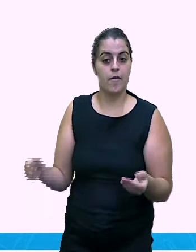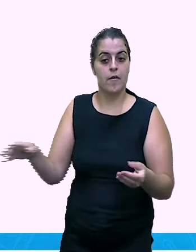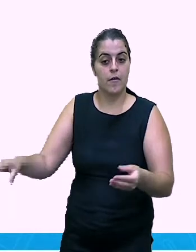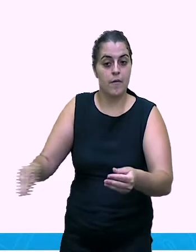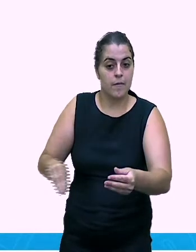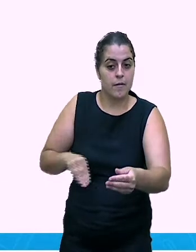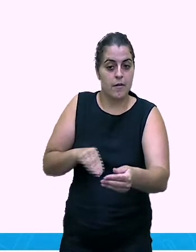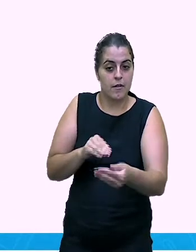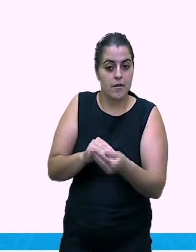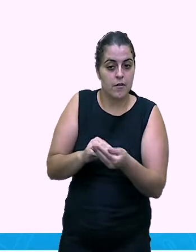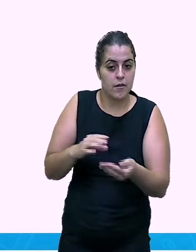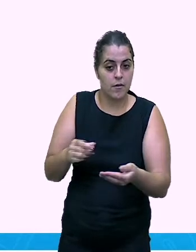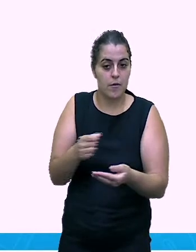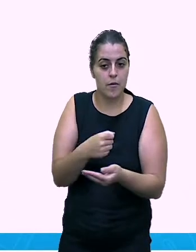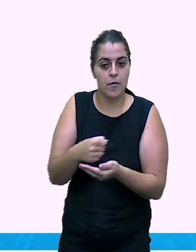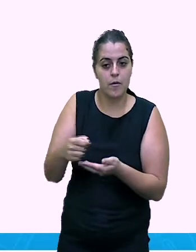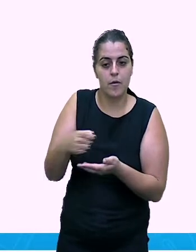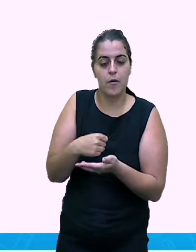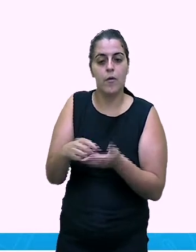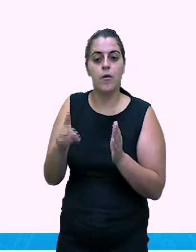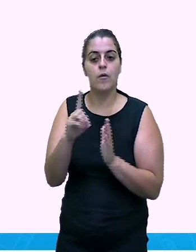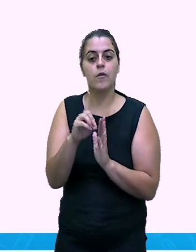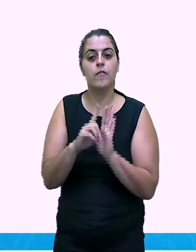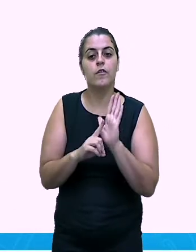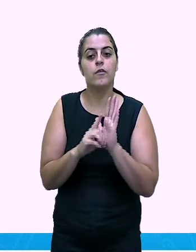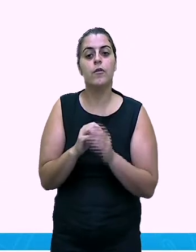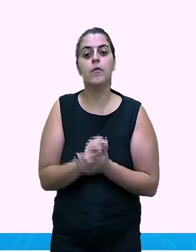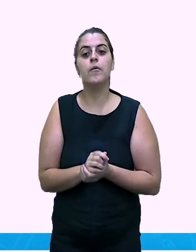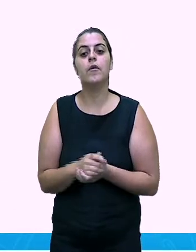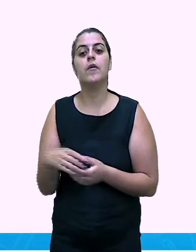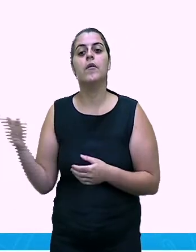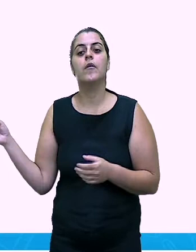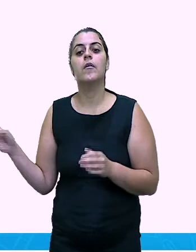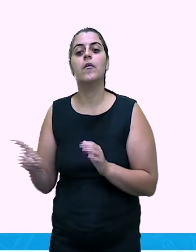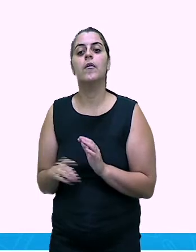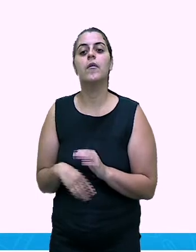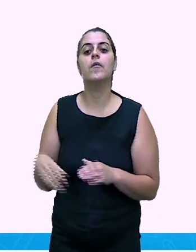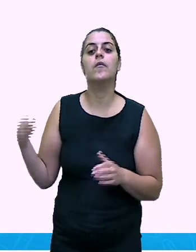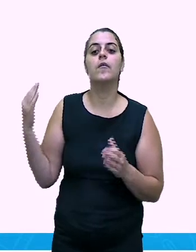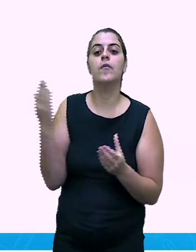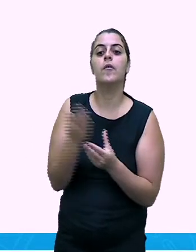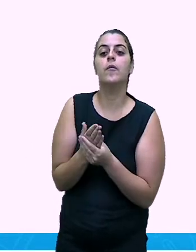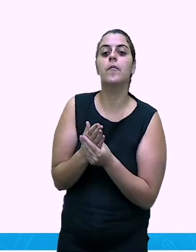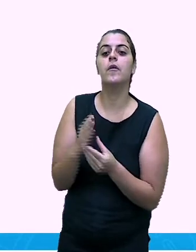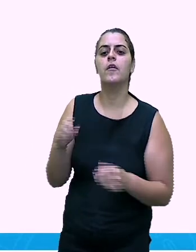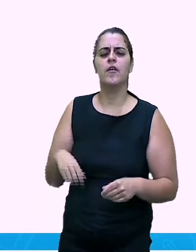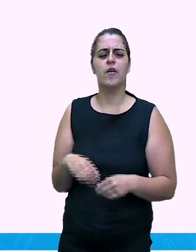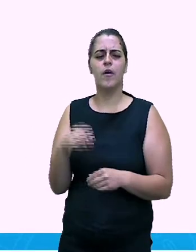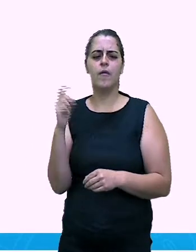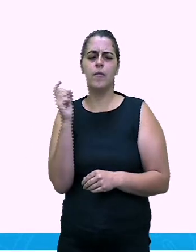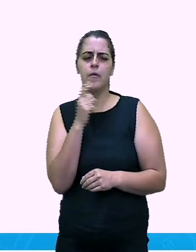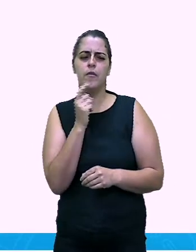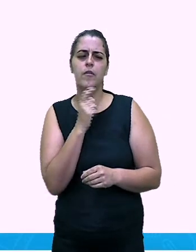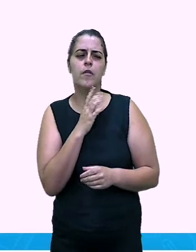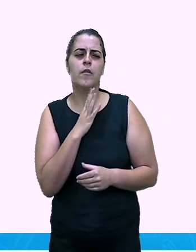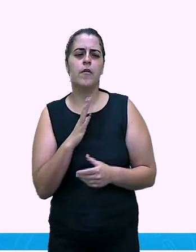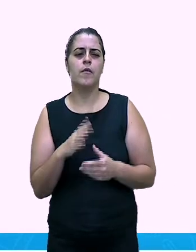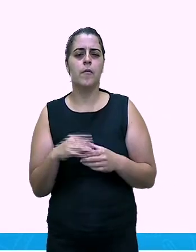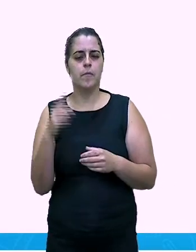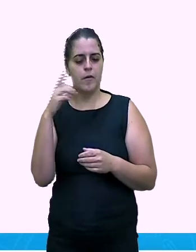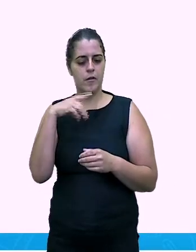quê? Um documento. Quando ele fala, eu finjo que sou o Congresso, eu finjo que sou